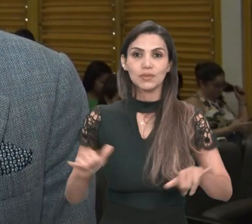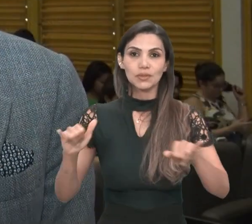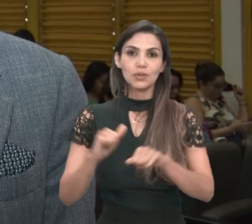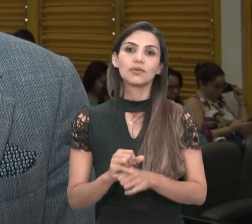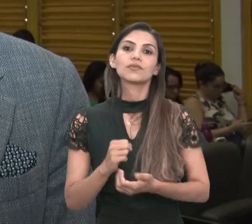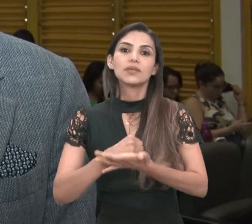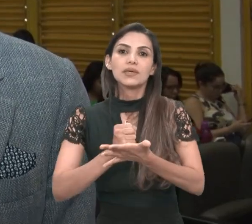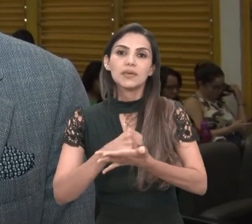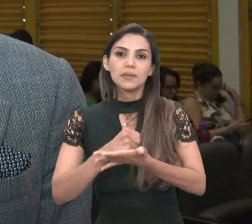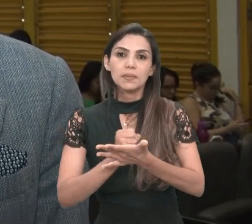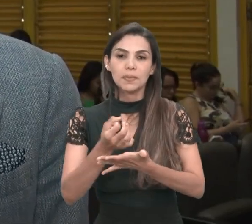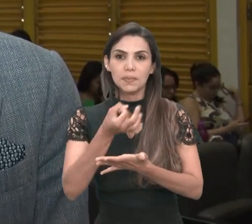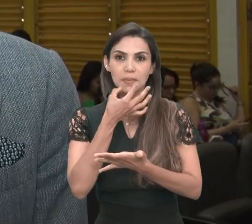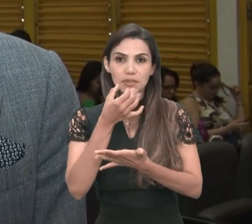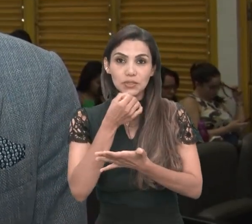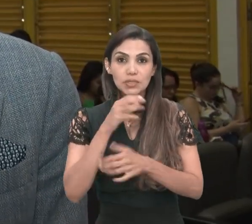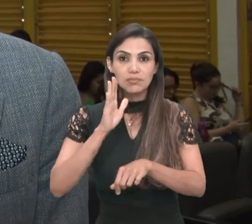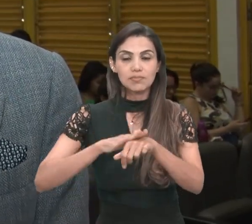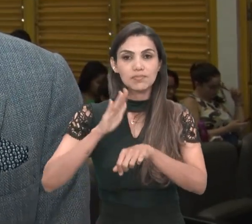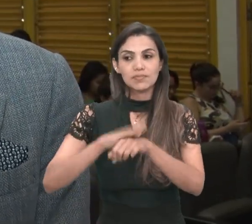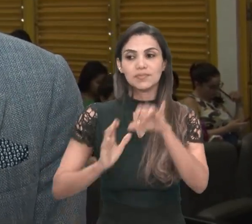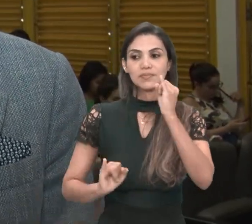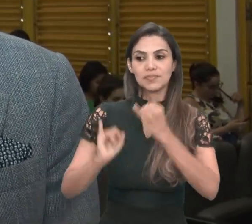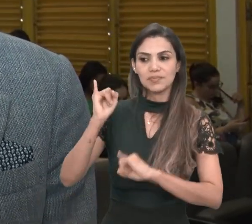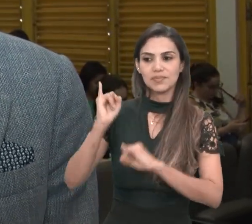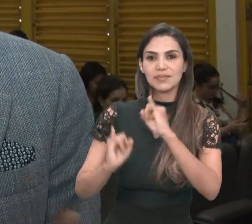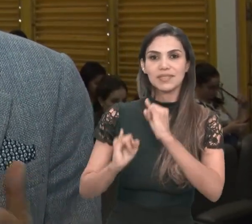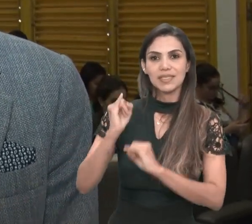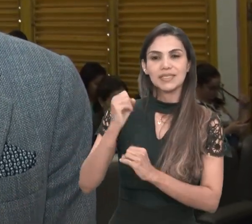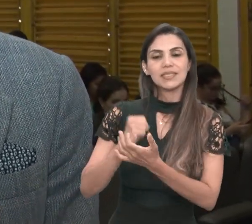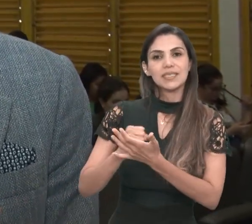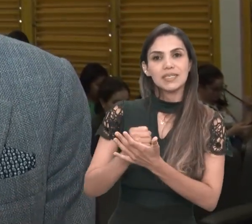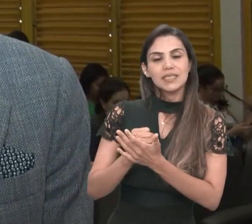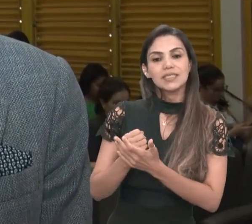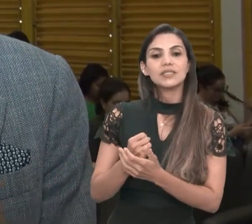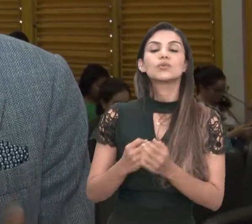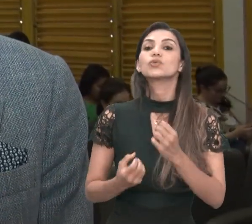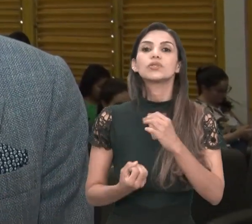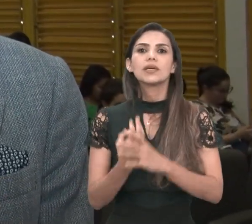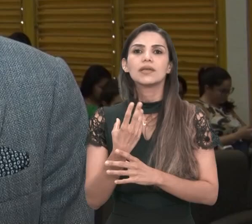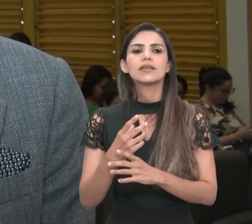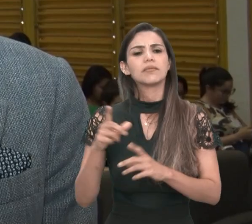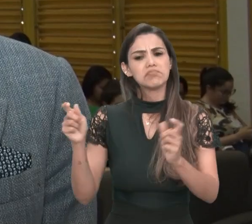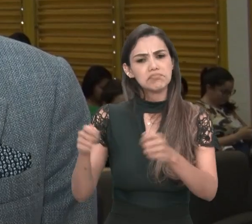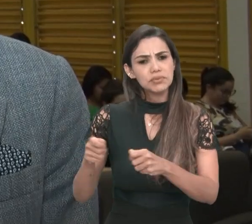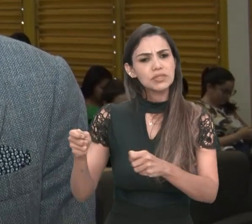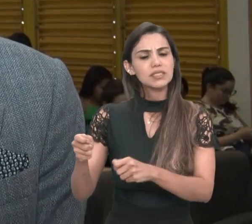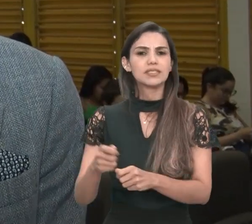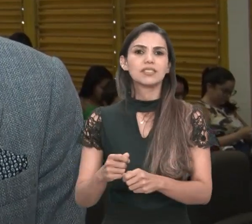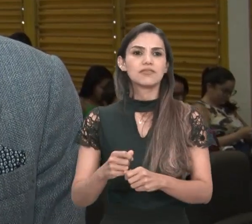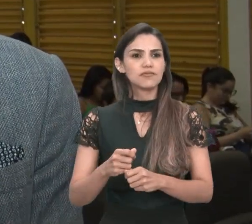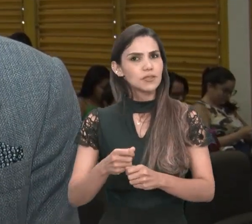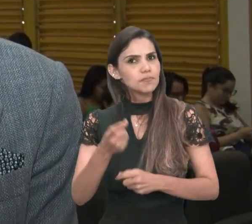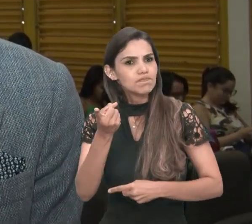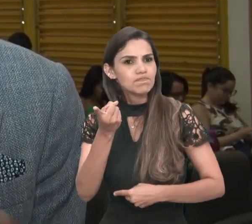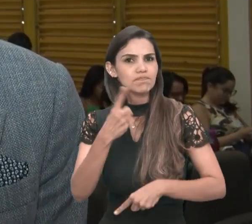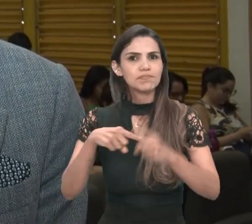medicamentos desenvolvidos pela indústria farmacêutica são capazes de impulsionar essa transformação.